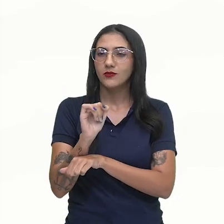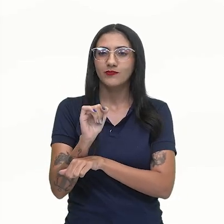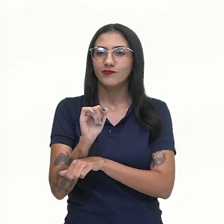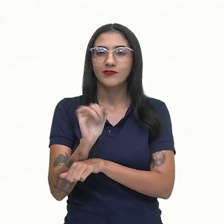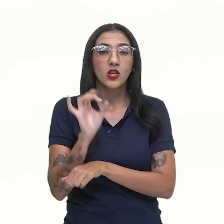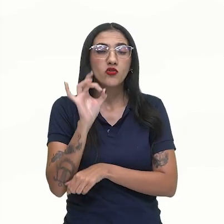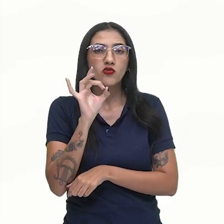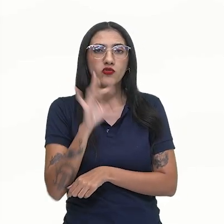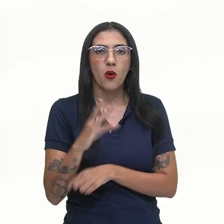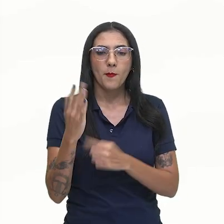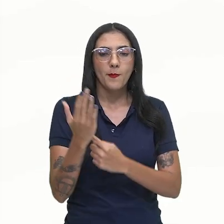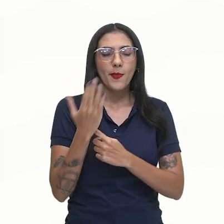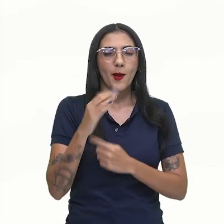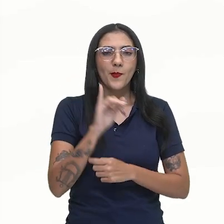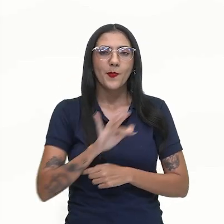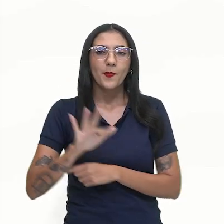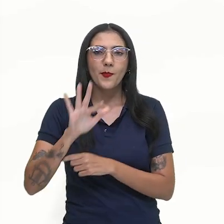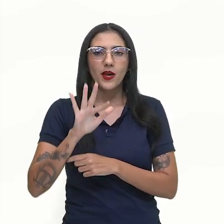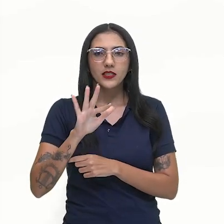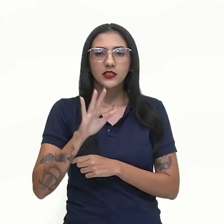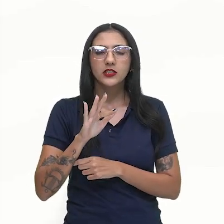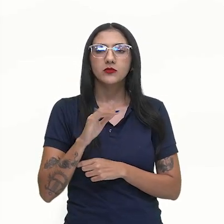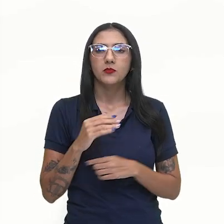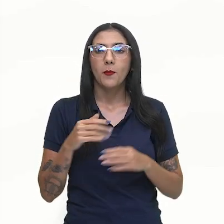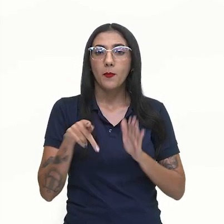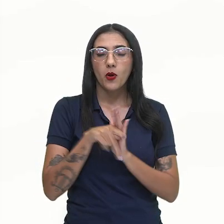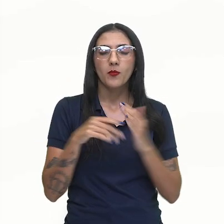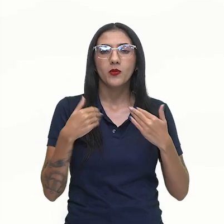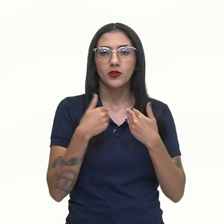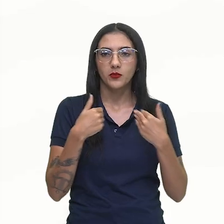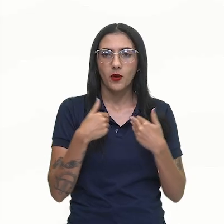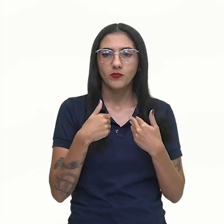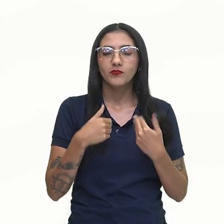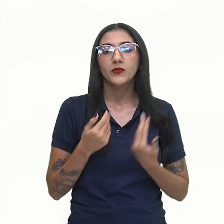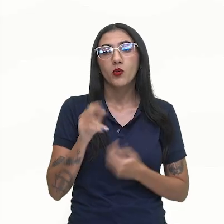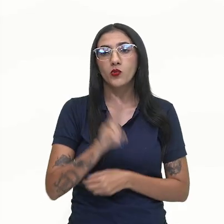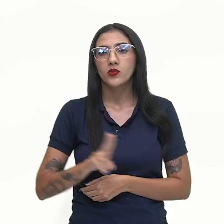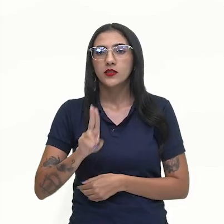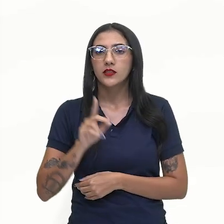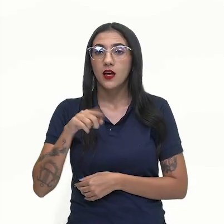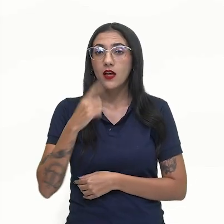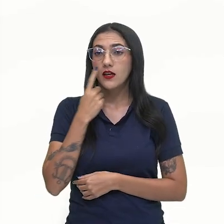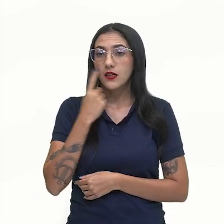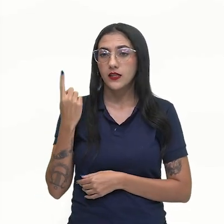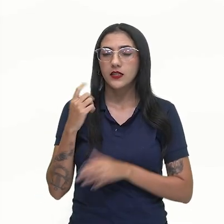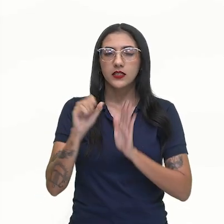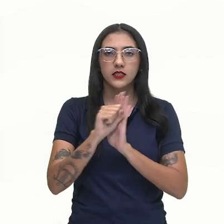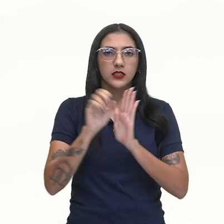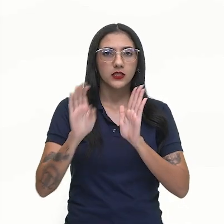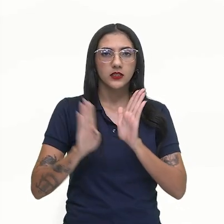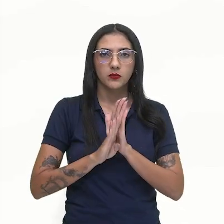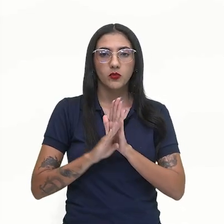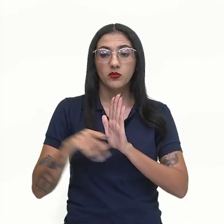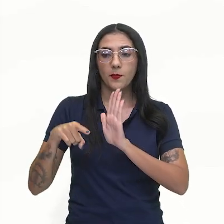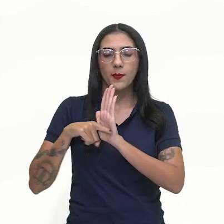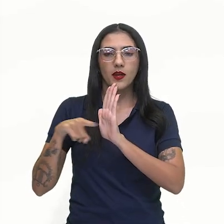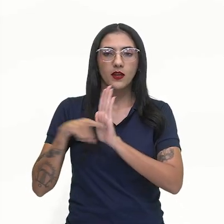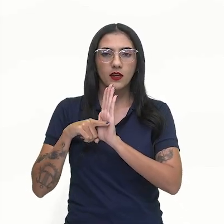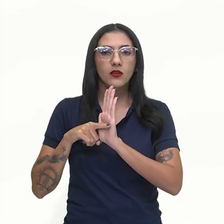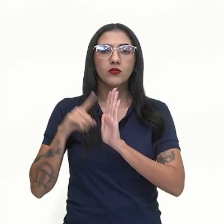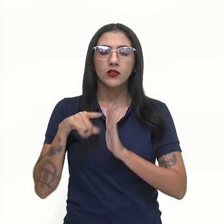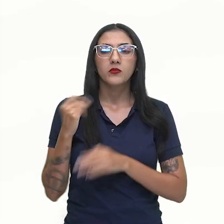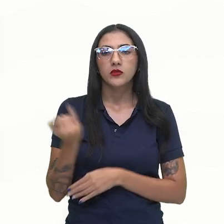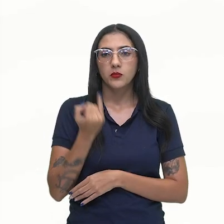tá? Então, utilize o menos, né, depois da sua pesquisa para vocês receberem, né,